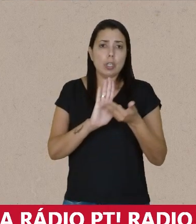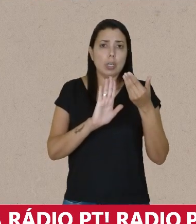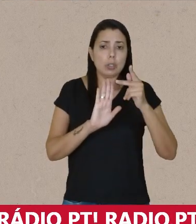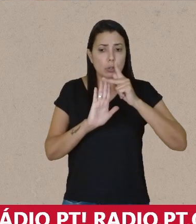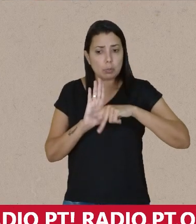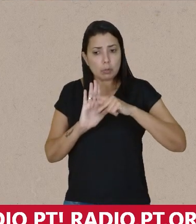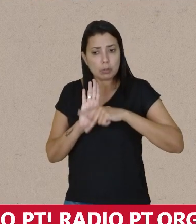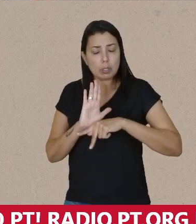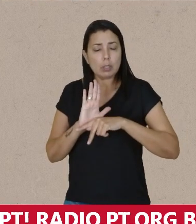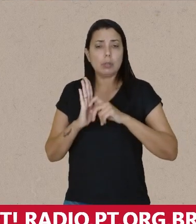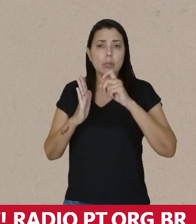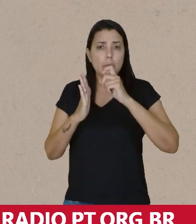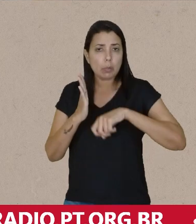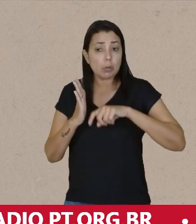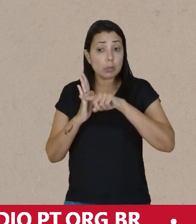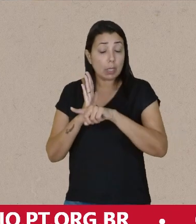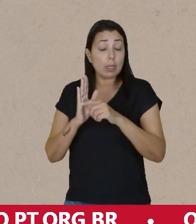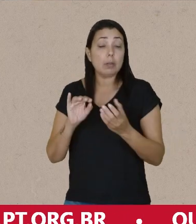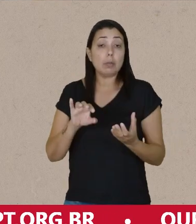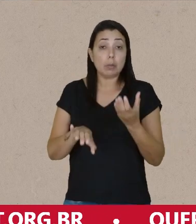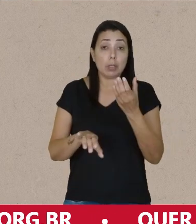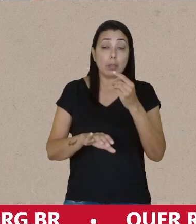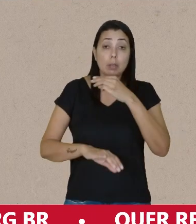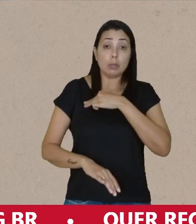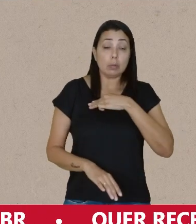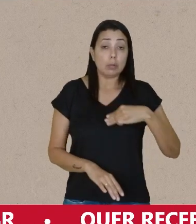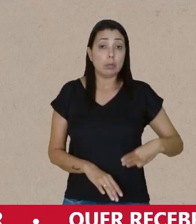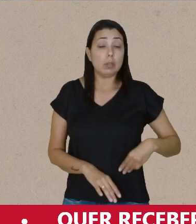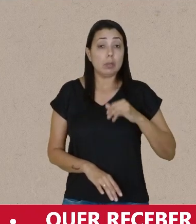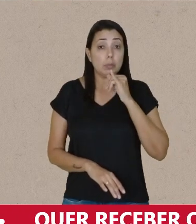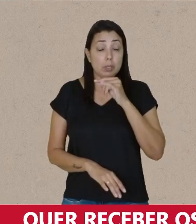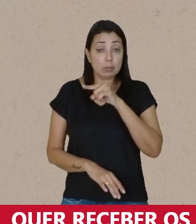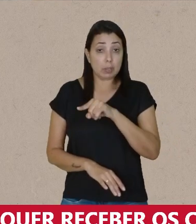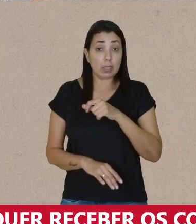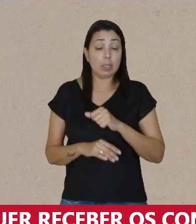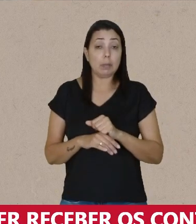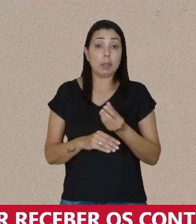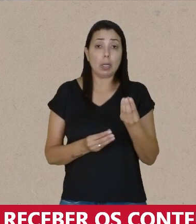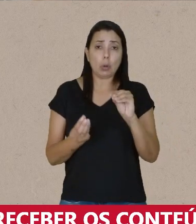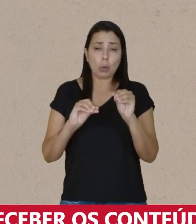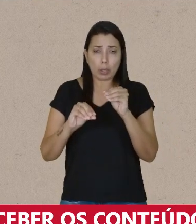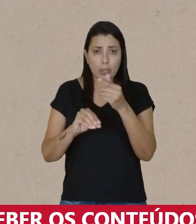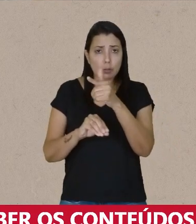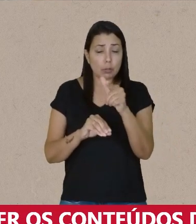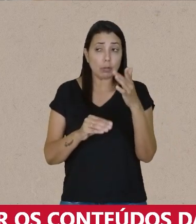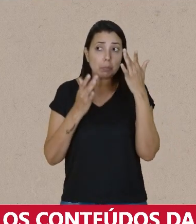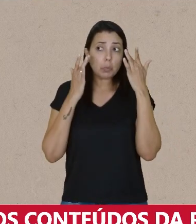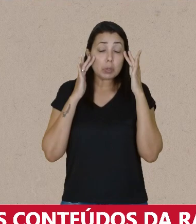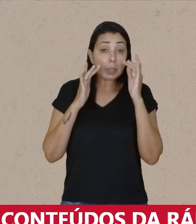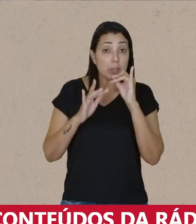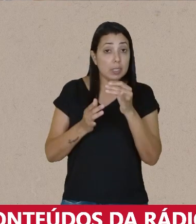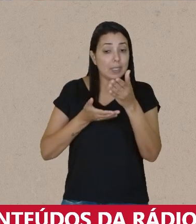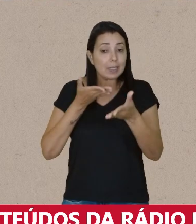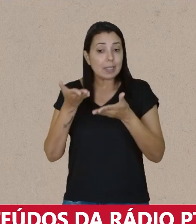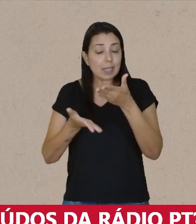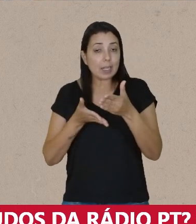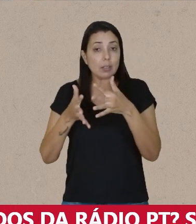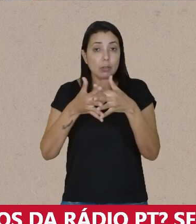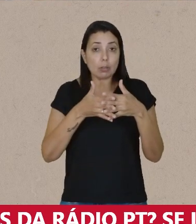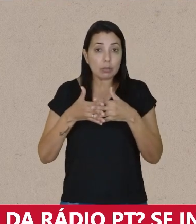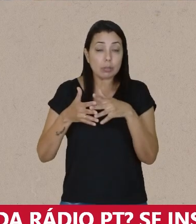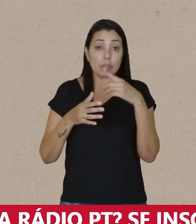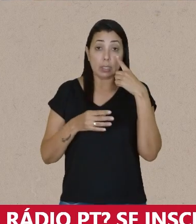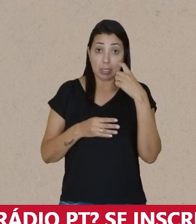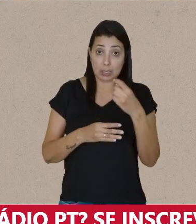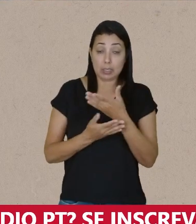reforma tributária no Congresso. O ministro, por exemplo, lutará para recolocá-los? Como saberemos que não se trata de um conflito de